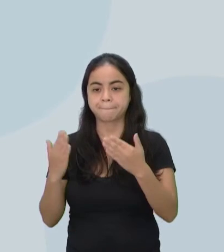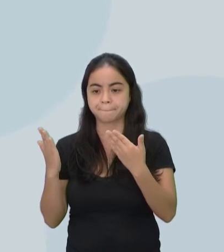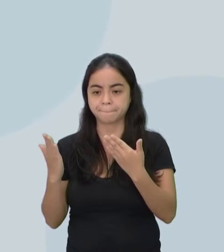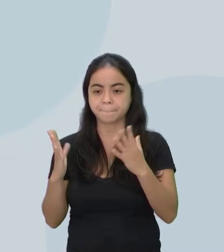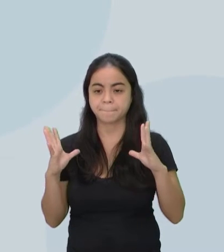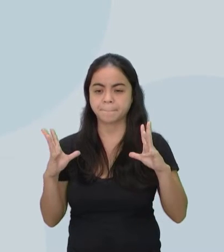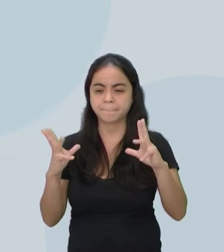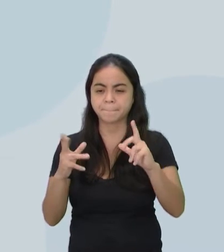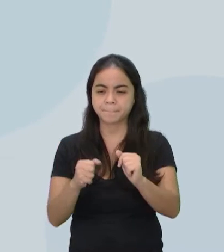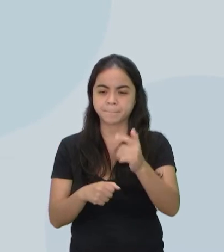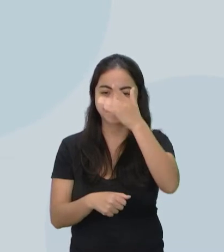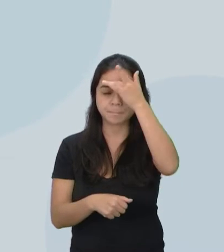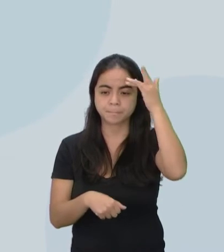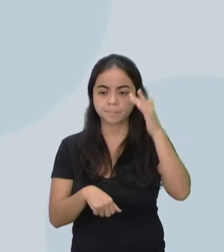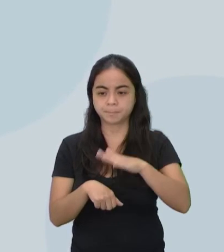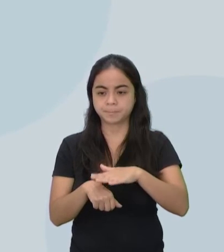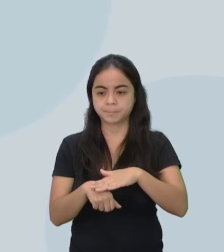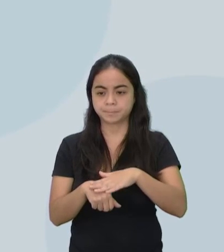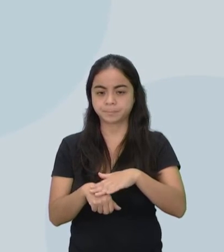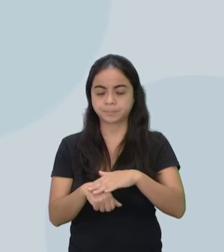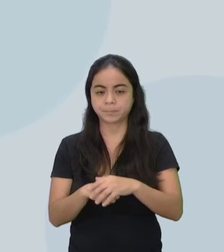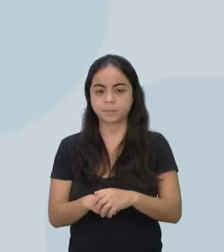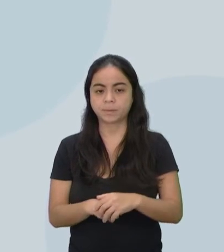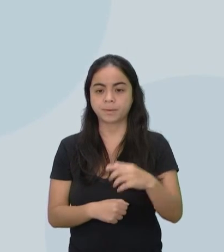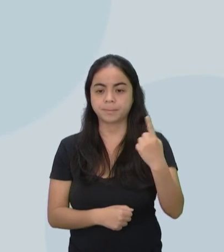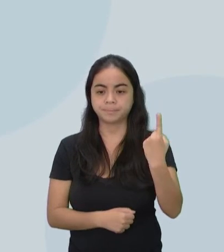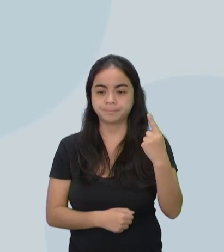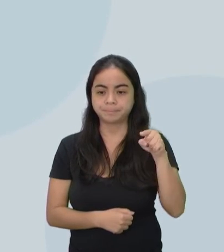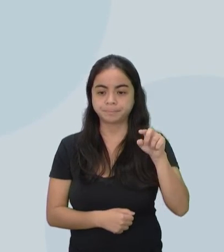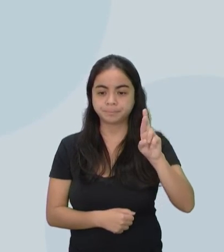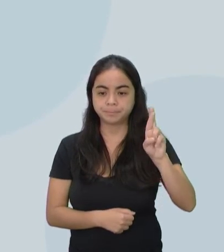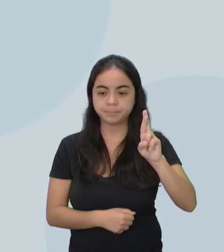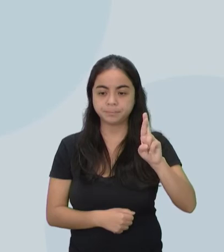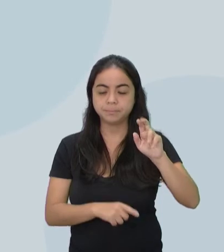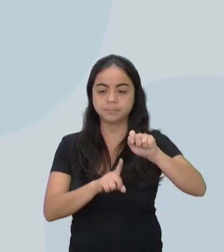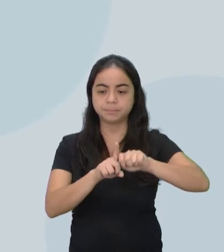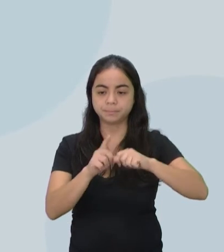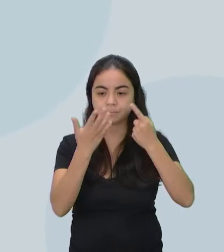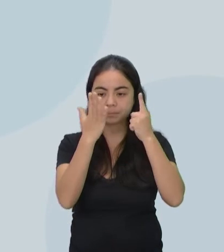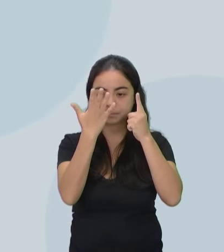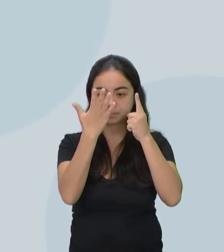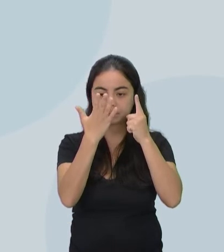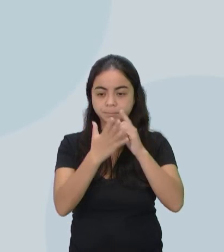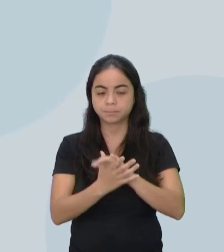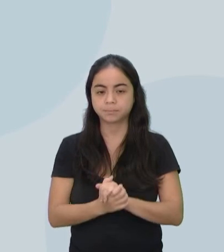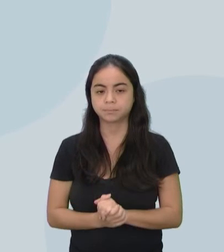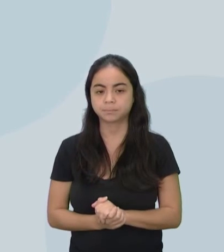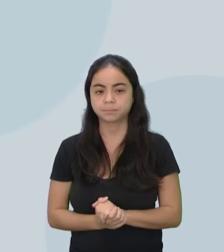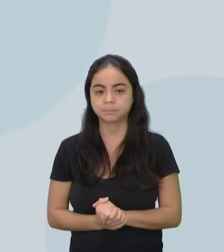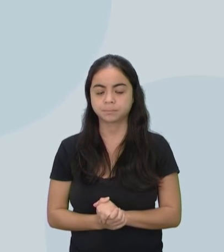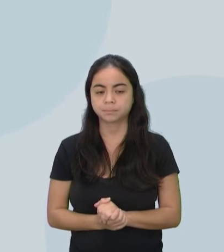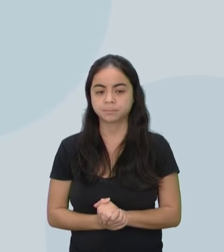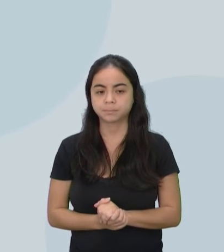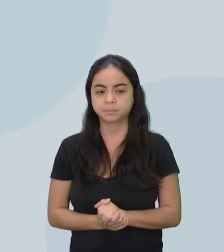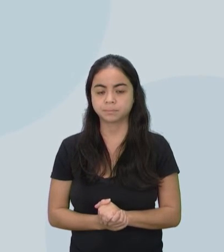tudo o que ele faz, deu R$1.000 esse mês aqui de fevereiro. Deu R$1.000.